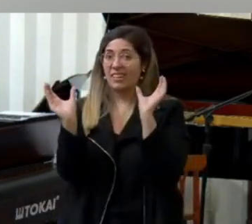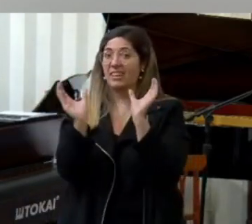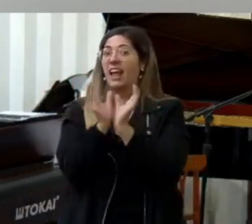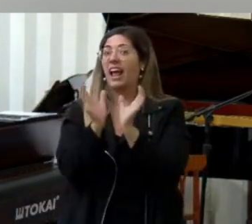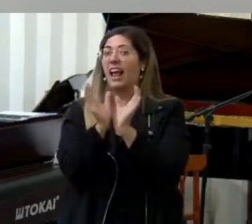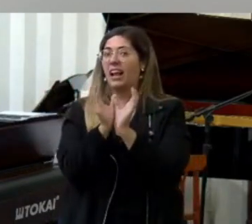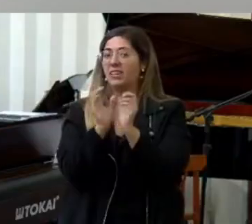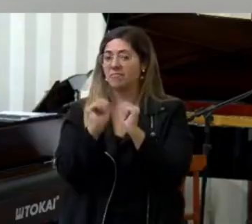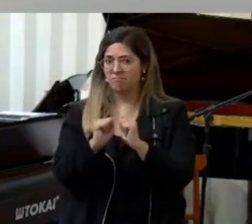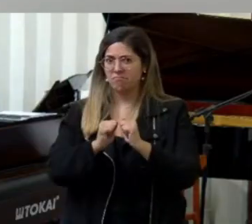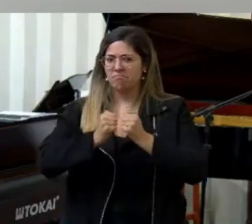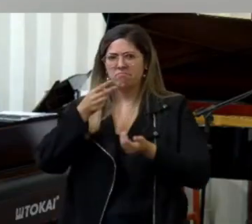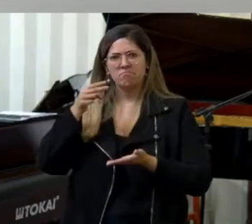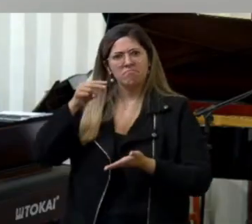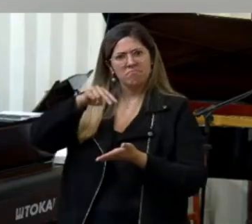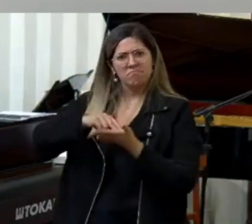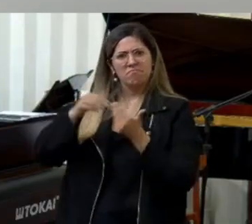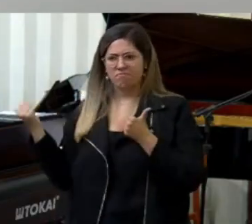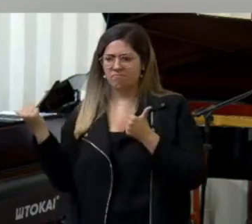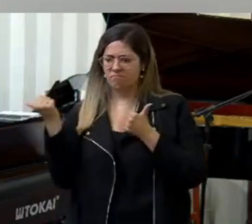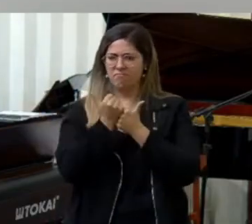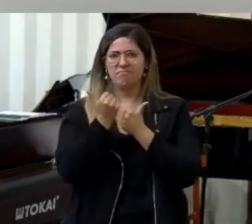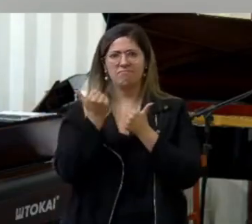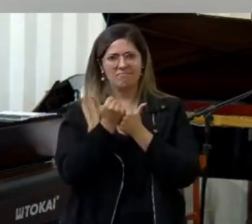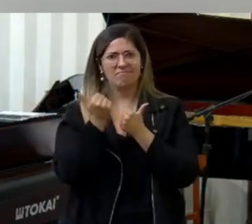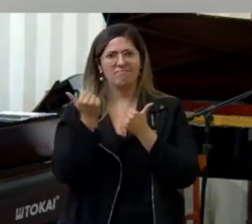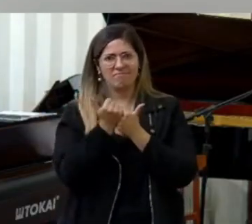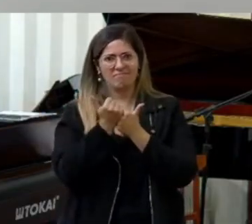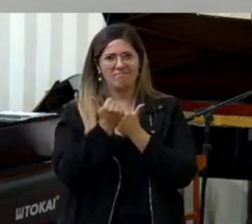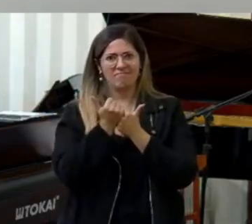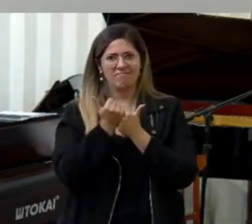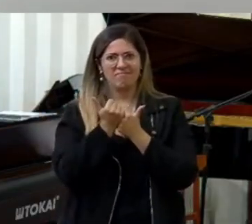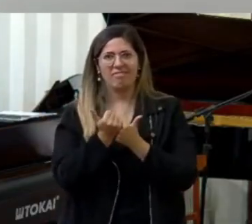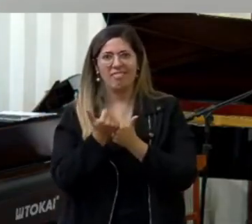tu sustentas a minha sorte. Nos dias atuais em que